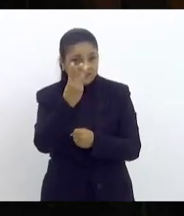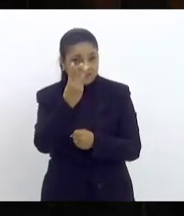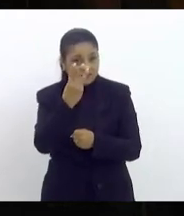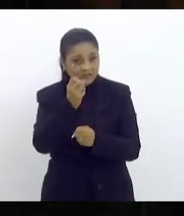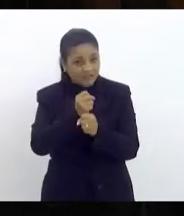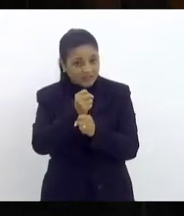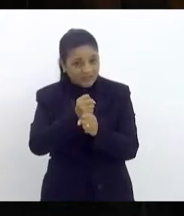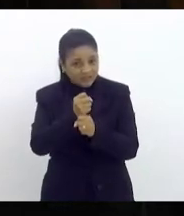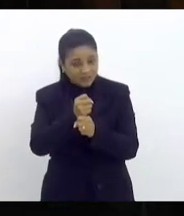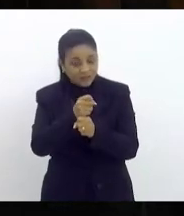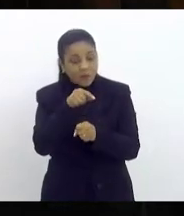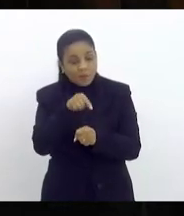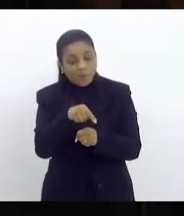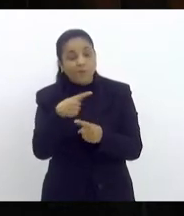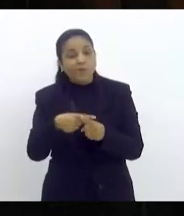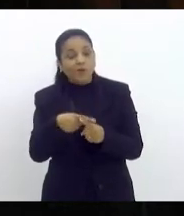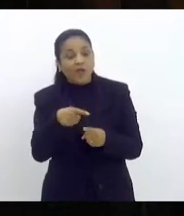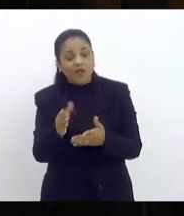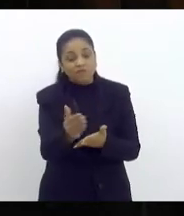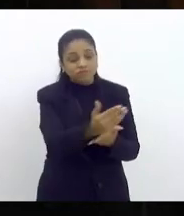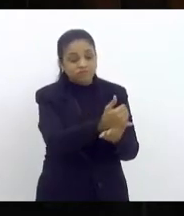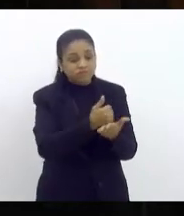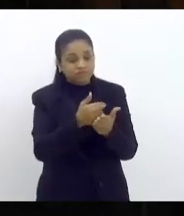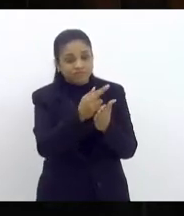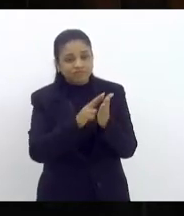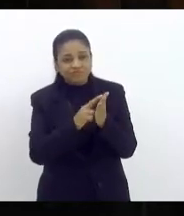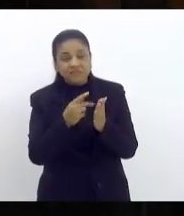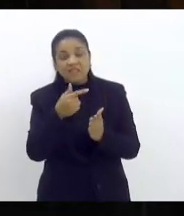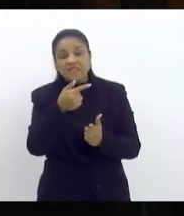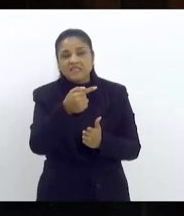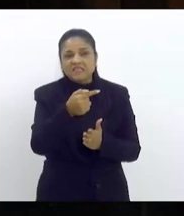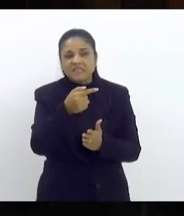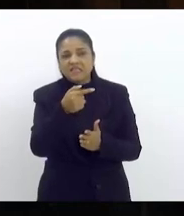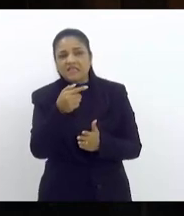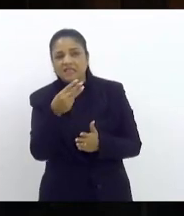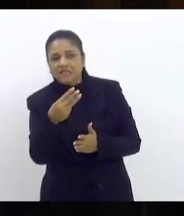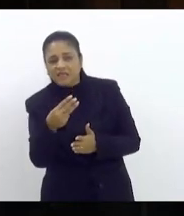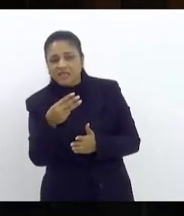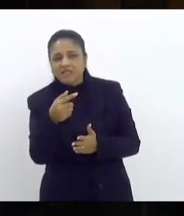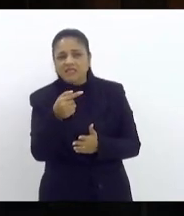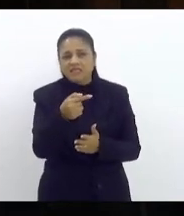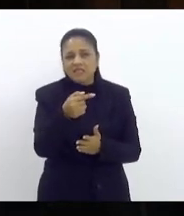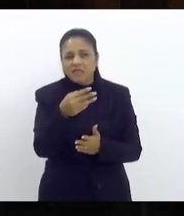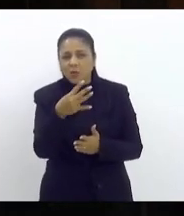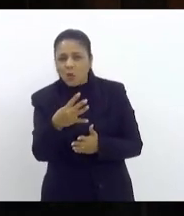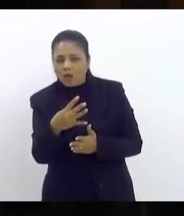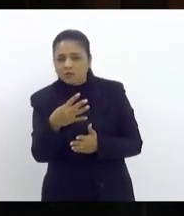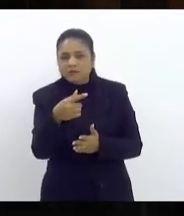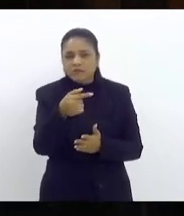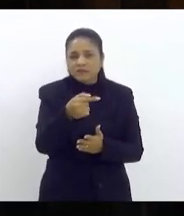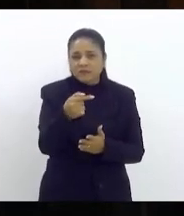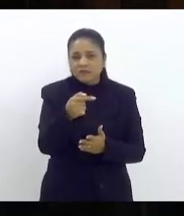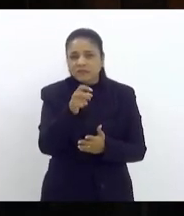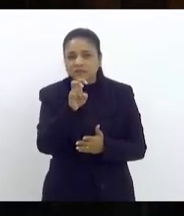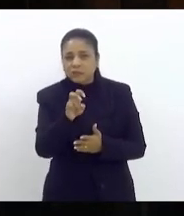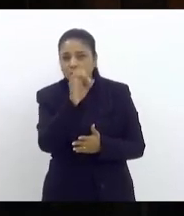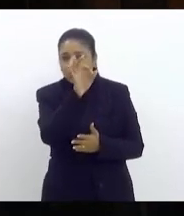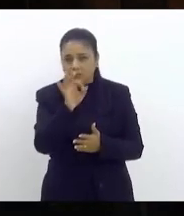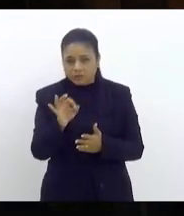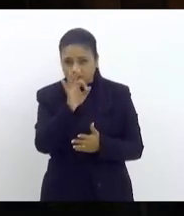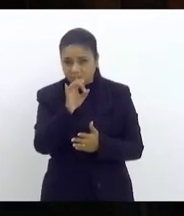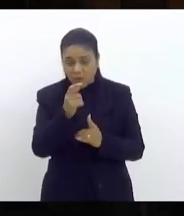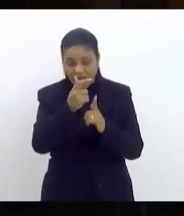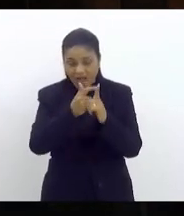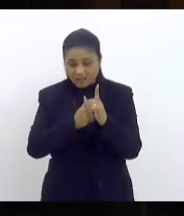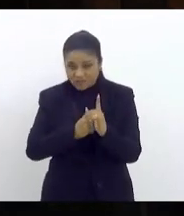dessa manutenção deputado Luiz Paulo na faixa de 73 74 75 a nossa dívida a nossa dívida em cima